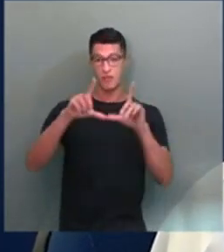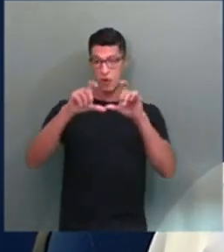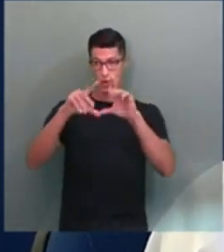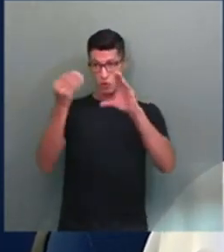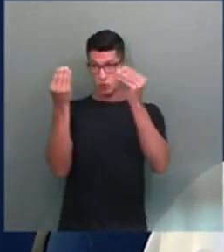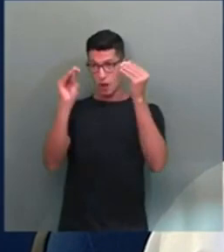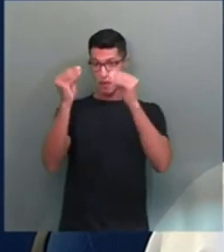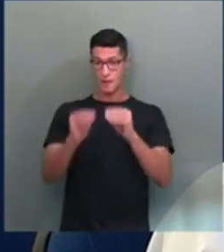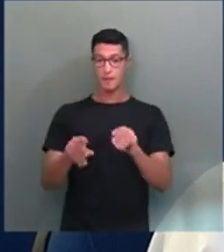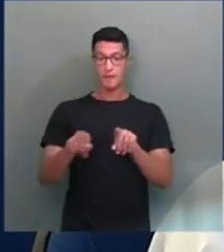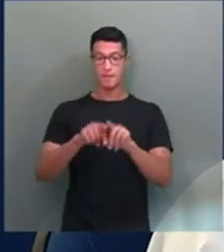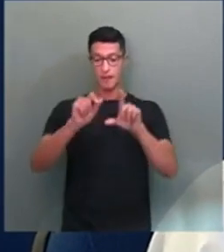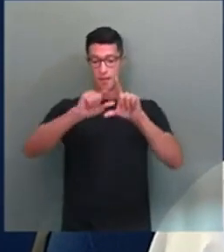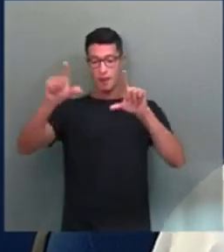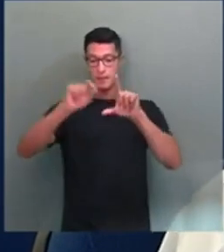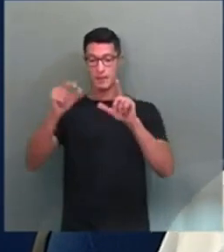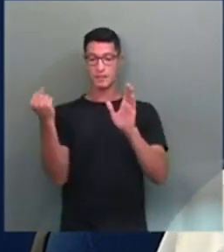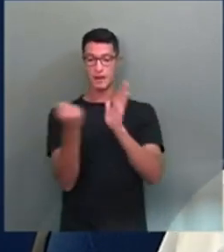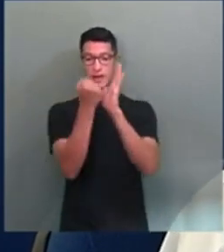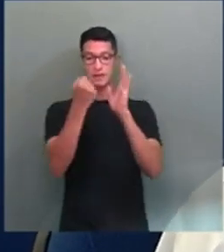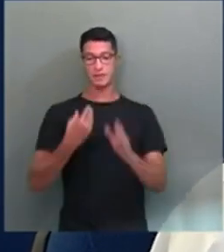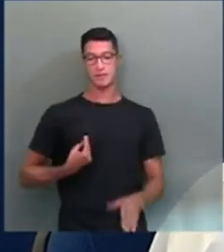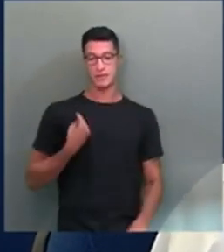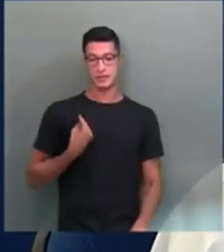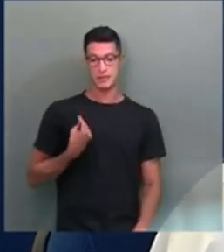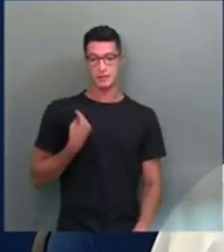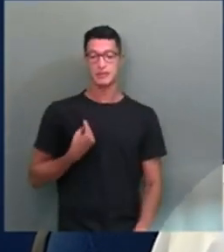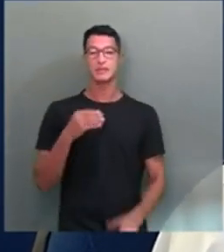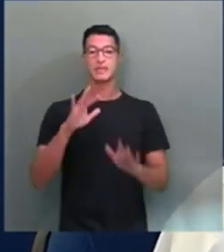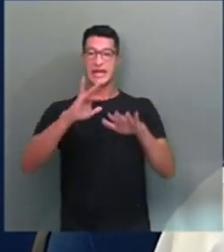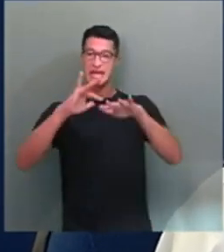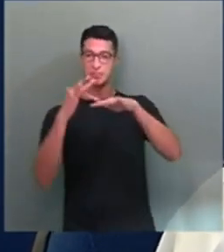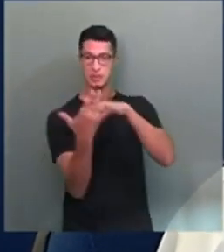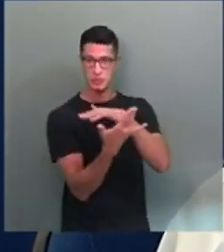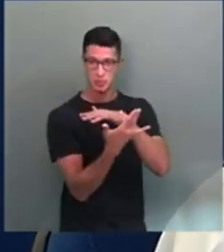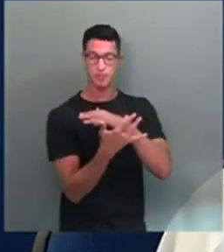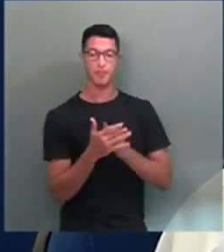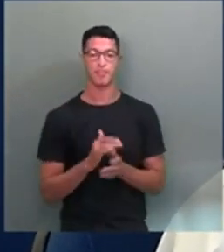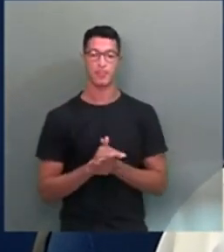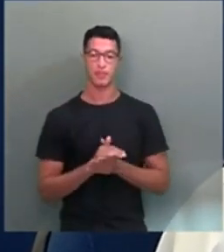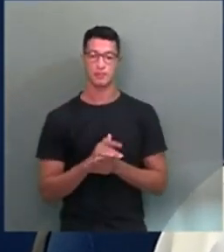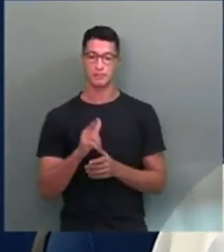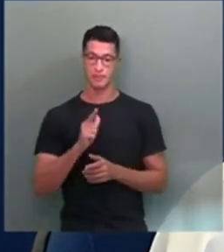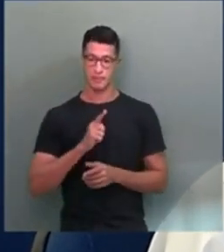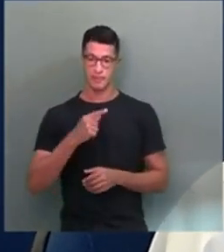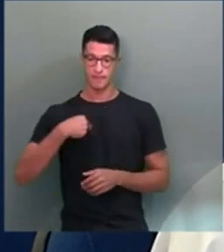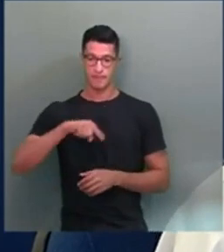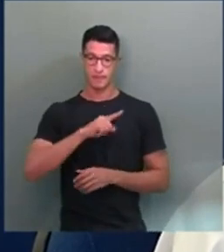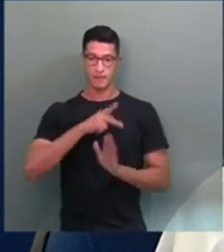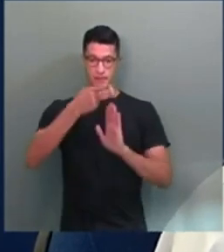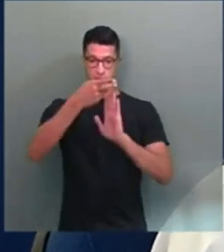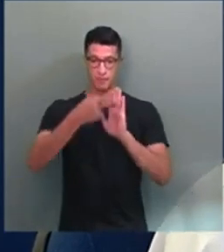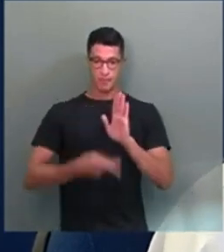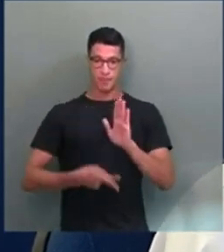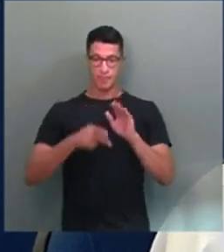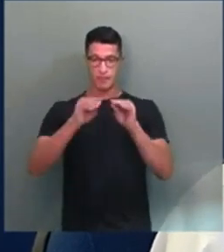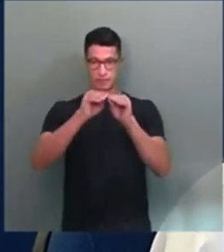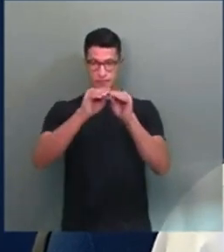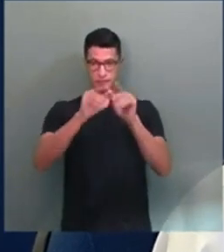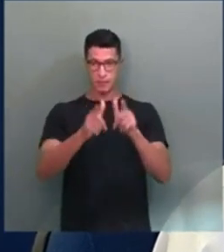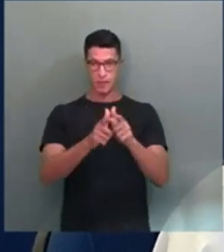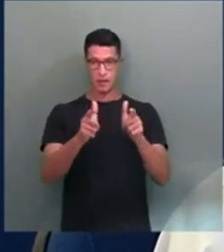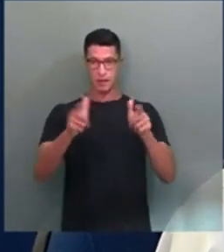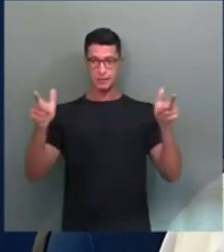produzimos podcasts e marcamos presença nas redes sociais. Estão nos nossos projetos a ampliação